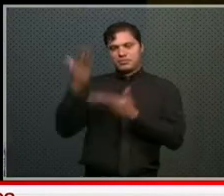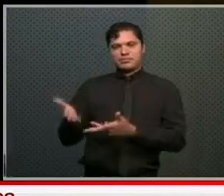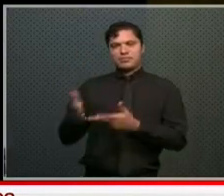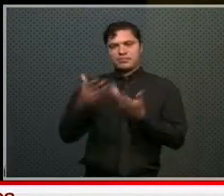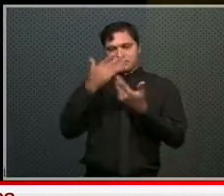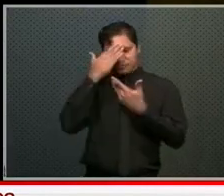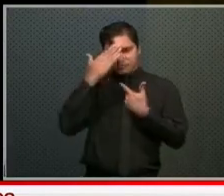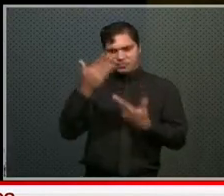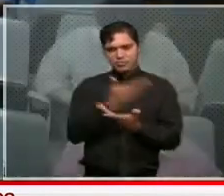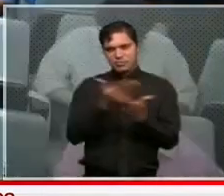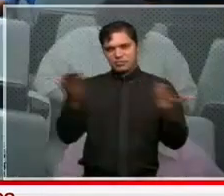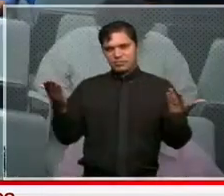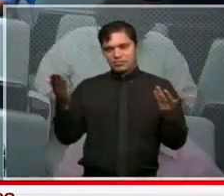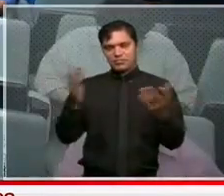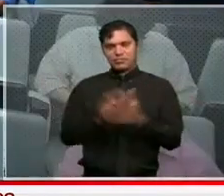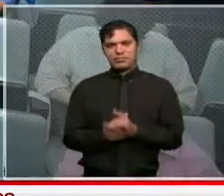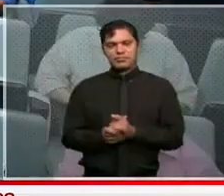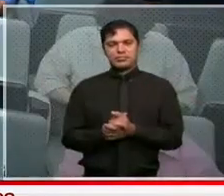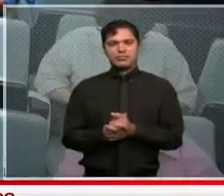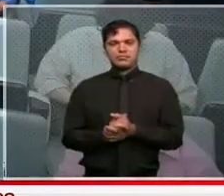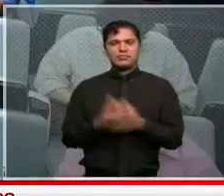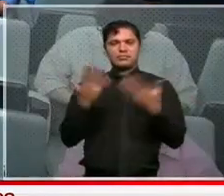dos senhores e senhoras